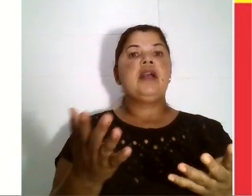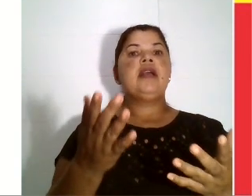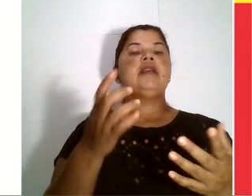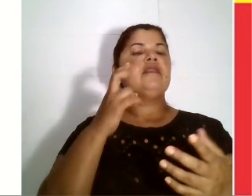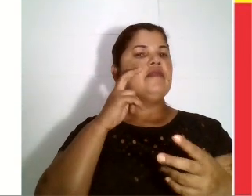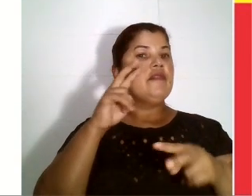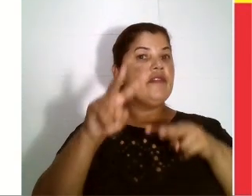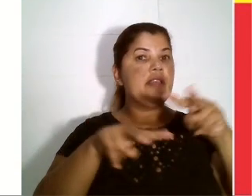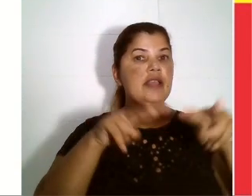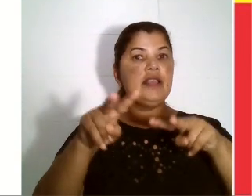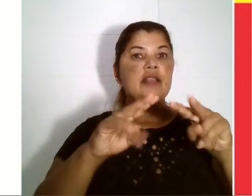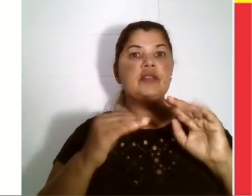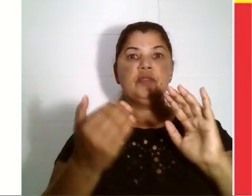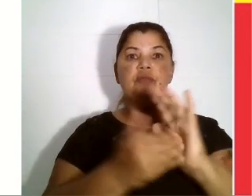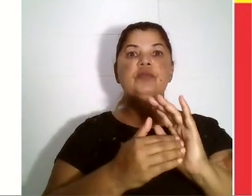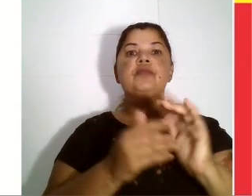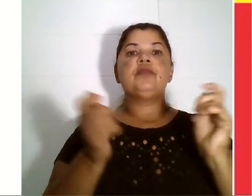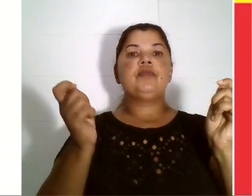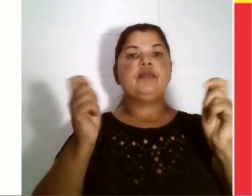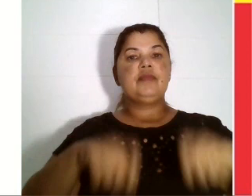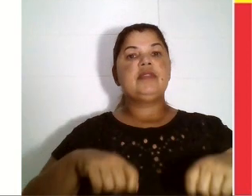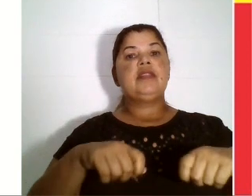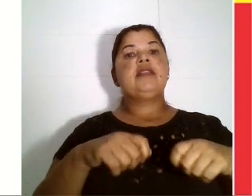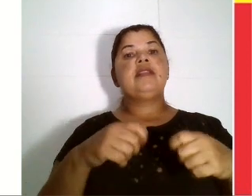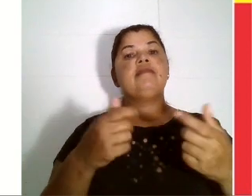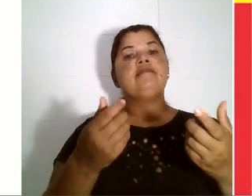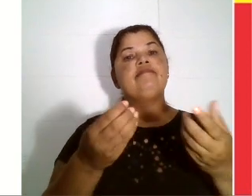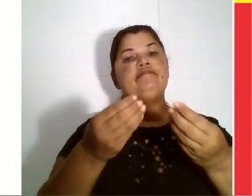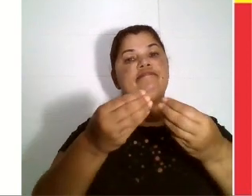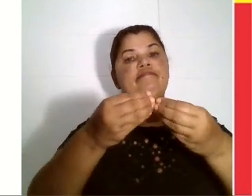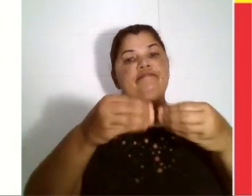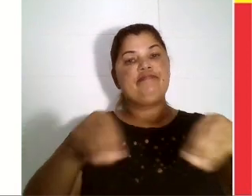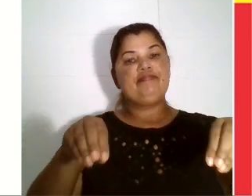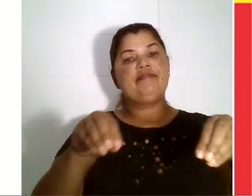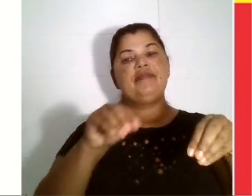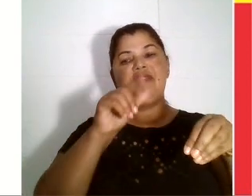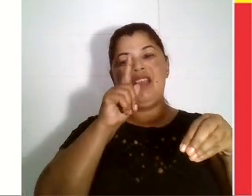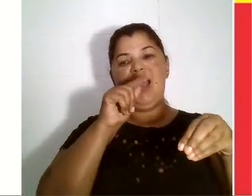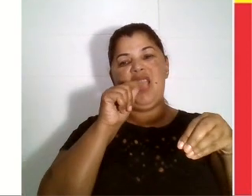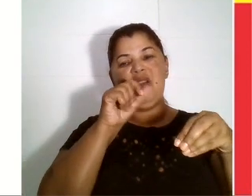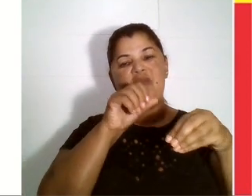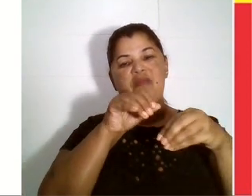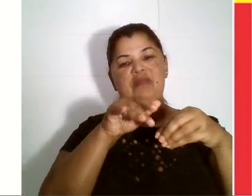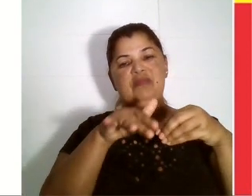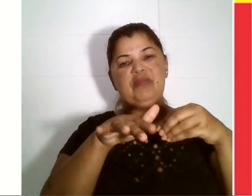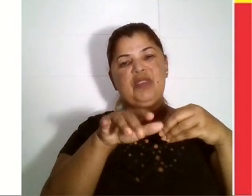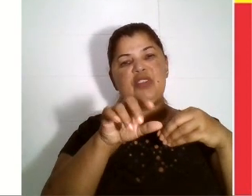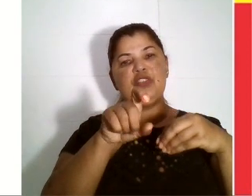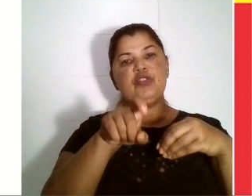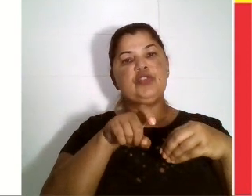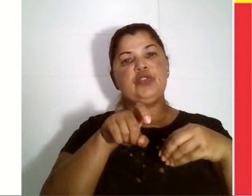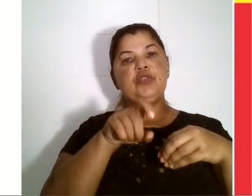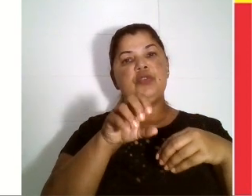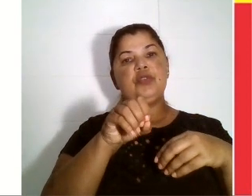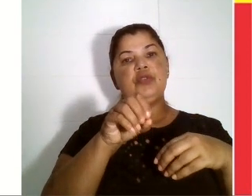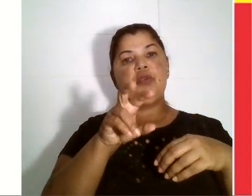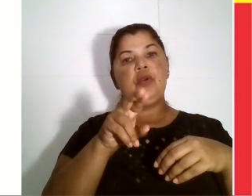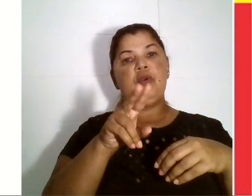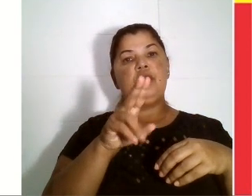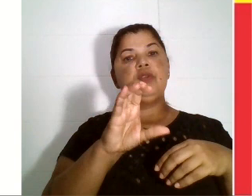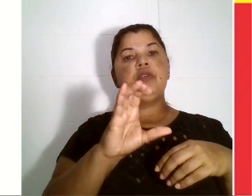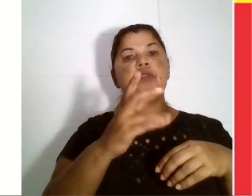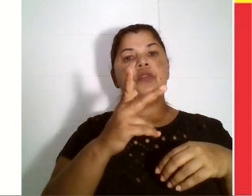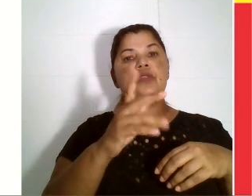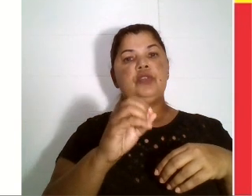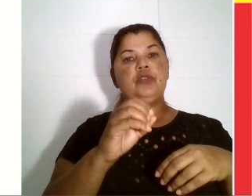Então você consegue observar que tudo isso causa um líquido, tá? Cria um líquido chamado de chorume. Esse